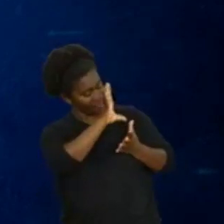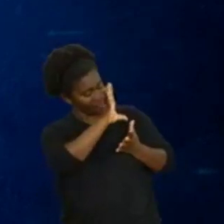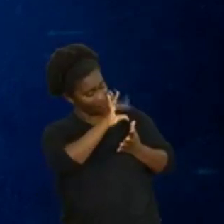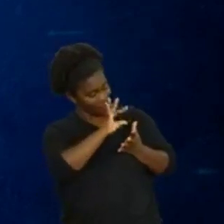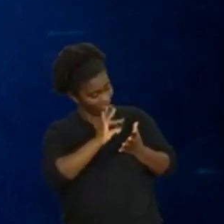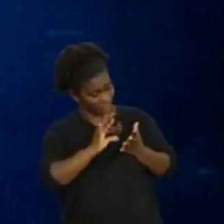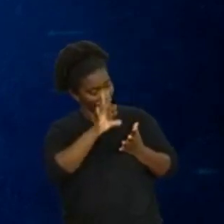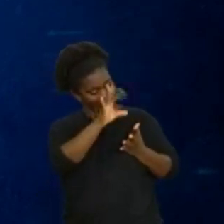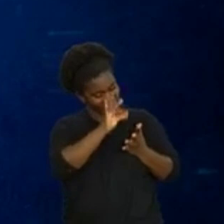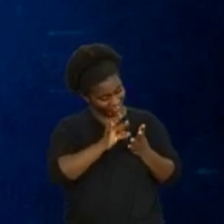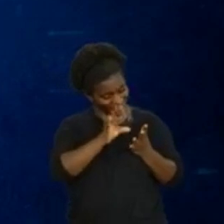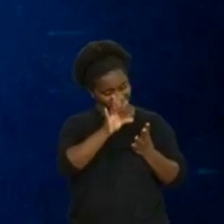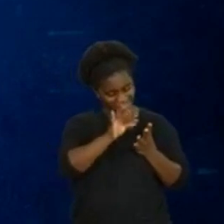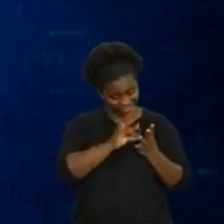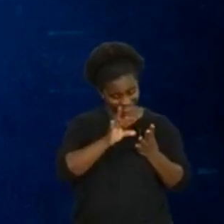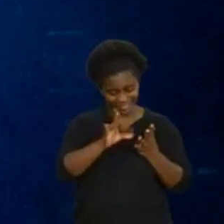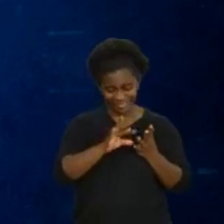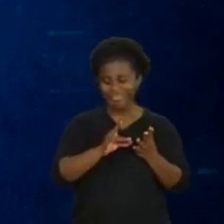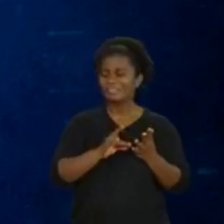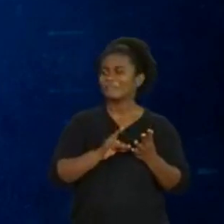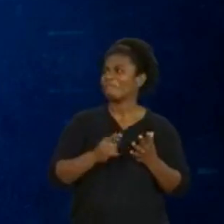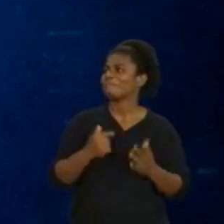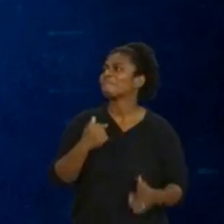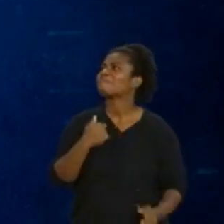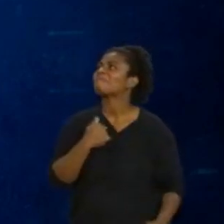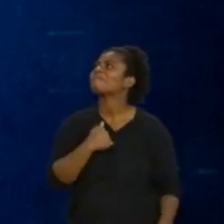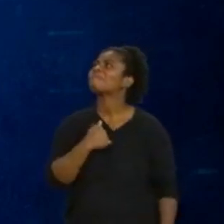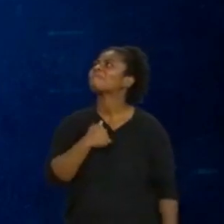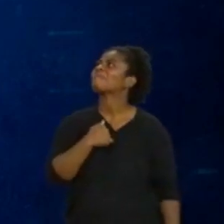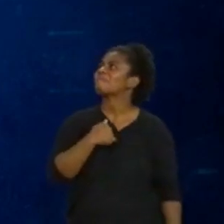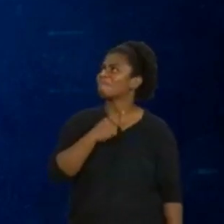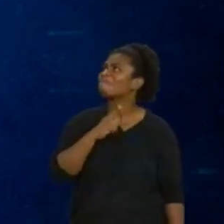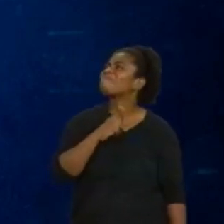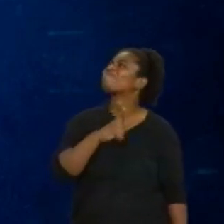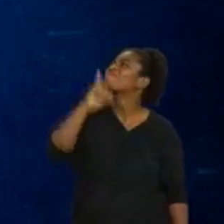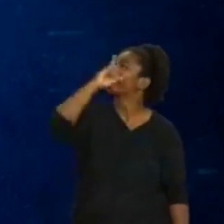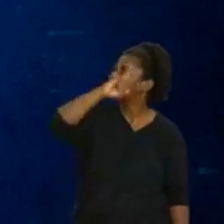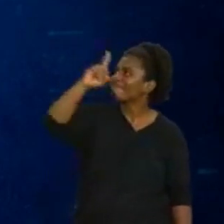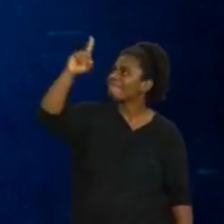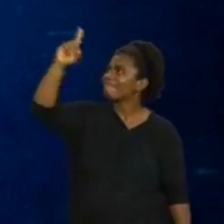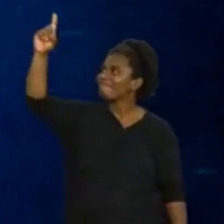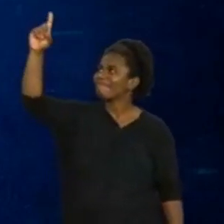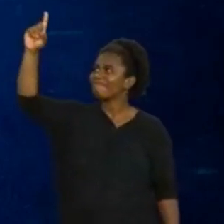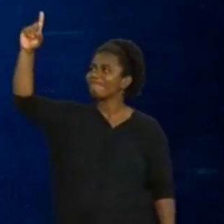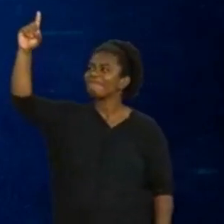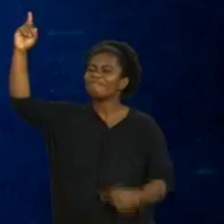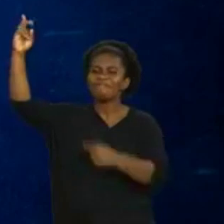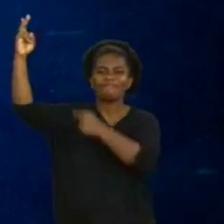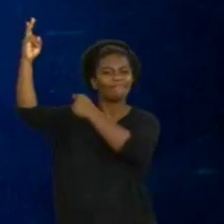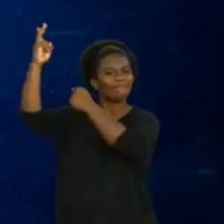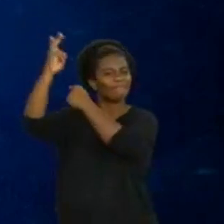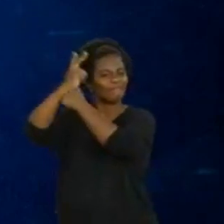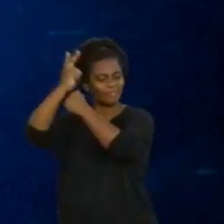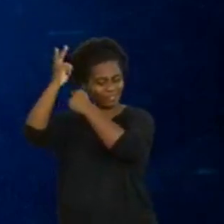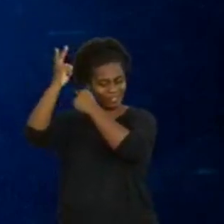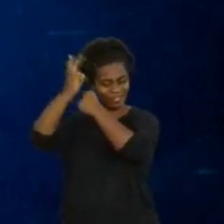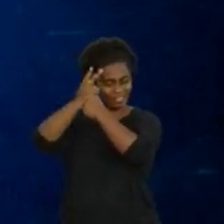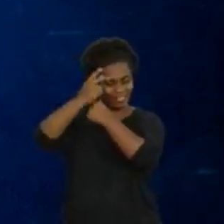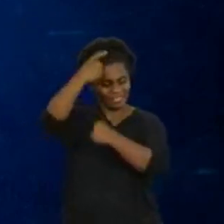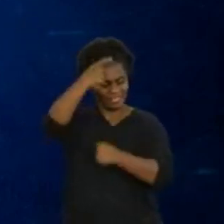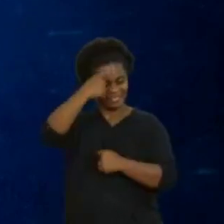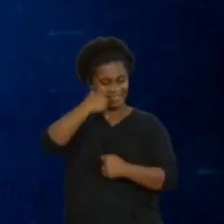detalhe. Eu tenho um Deus, que maravilha. Eu tenho um Deus. Eu não Deus tinha não, mas eu tenho. Que já fez